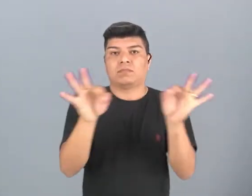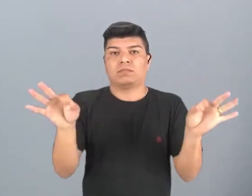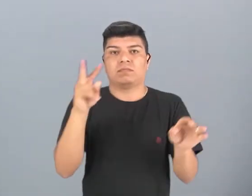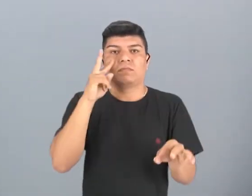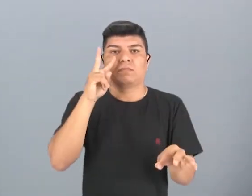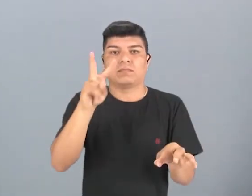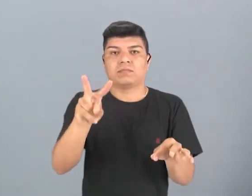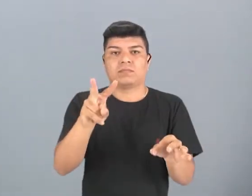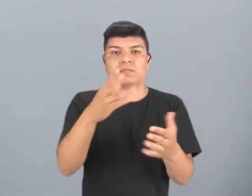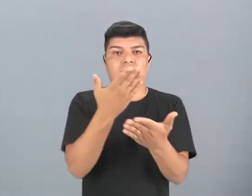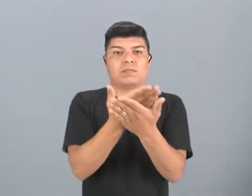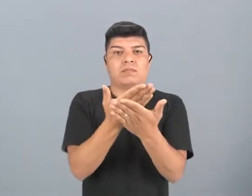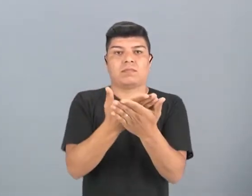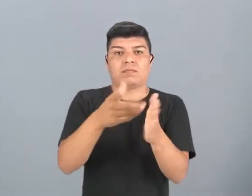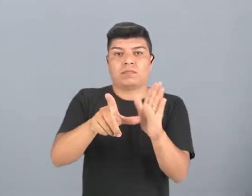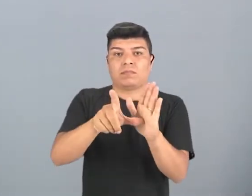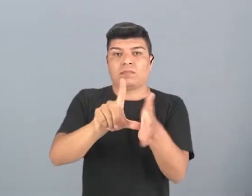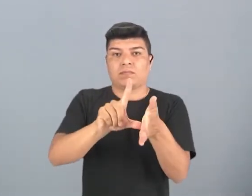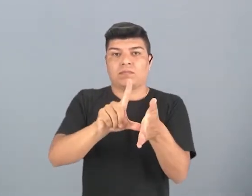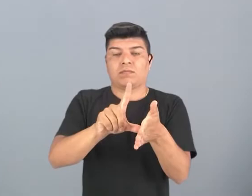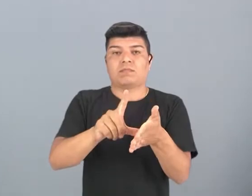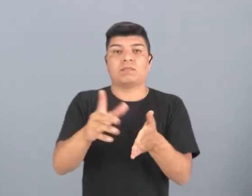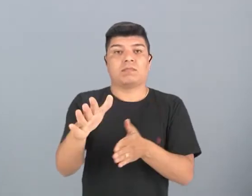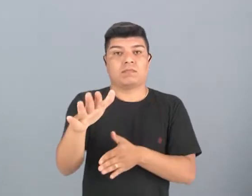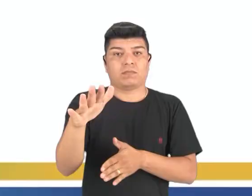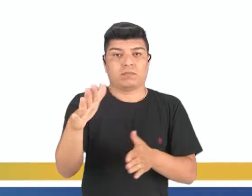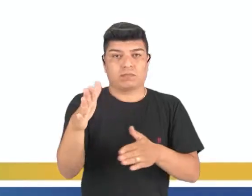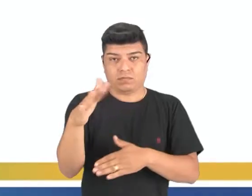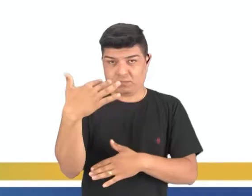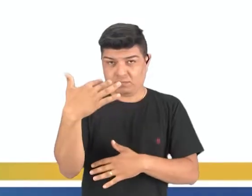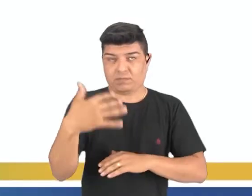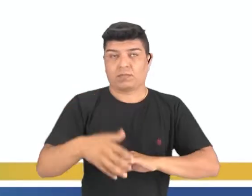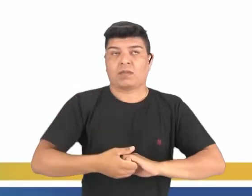vimos na nossa aula anterior. Então acompanhem comigo.